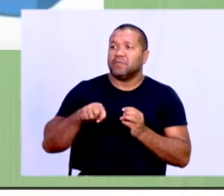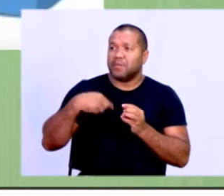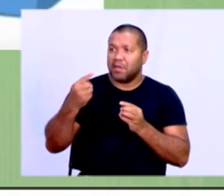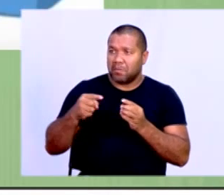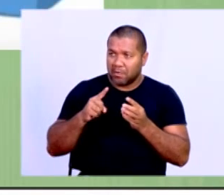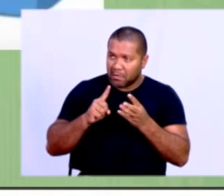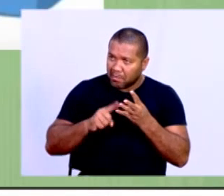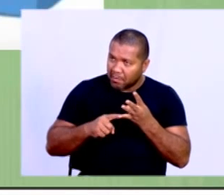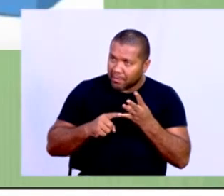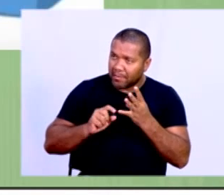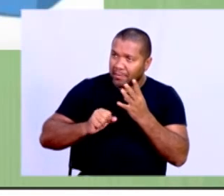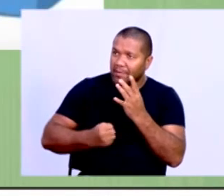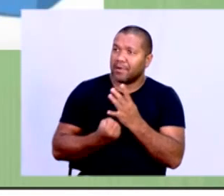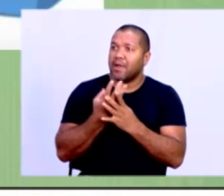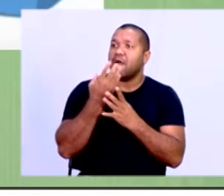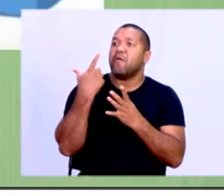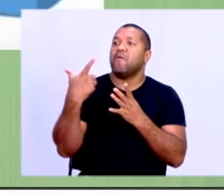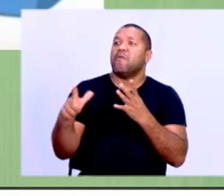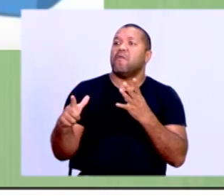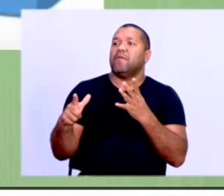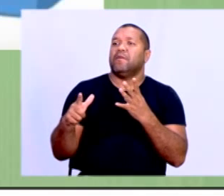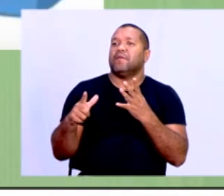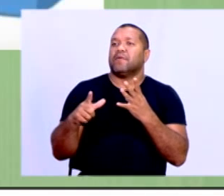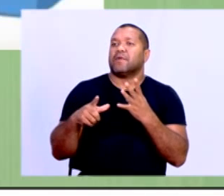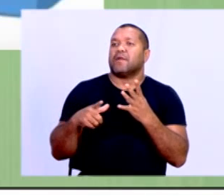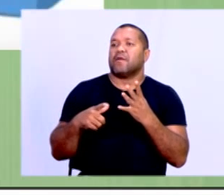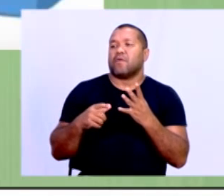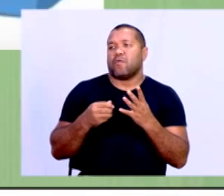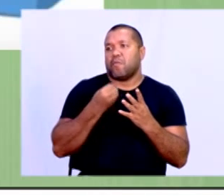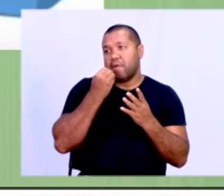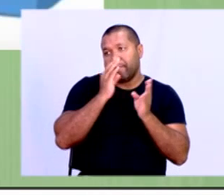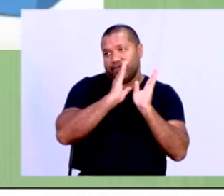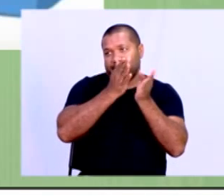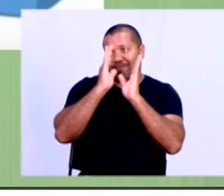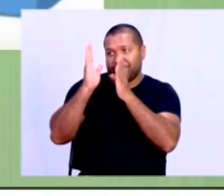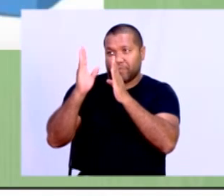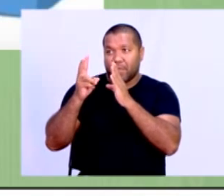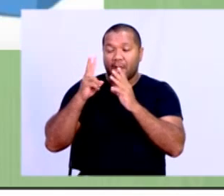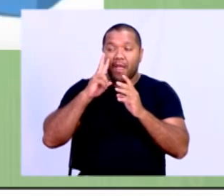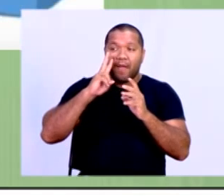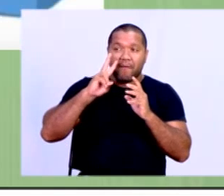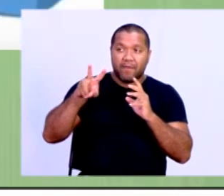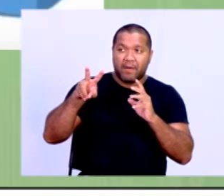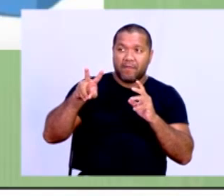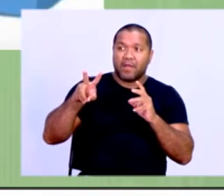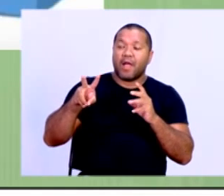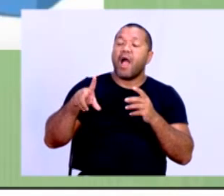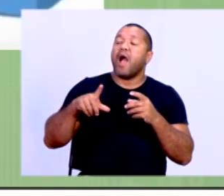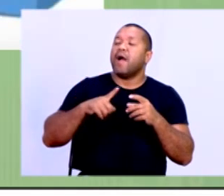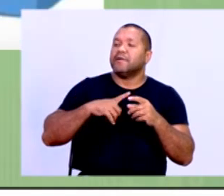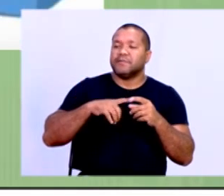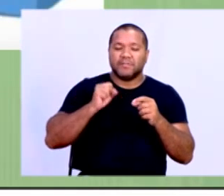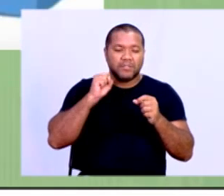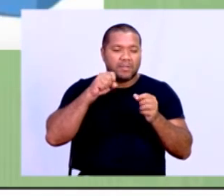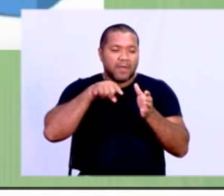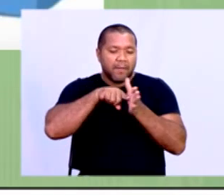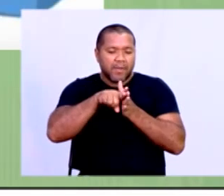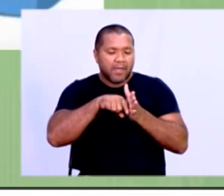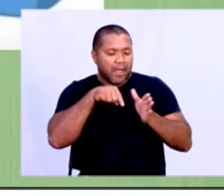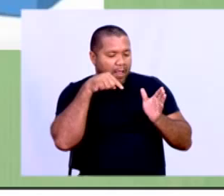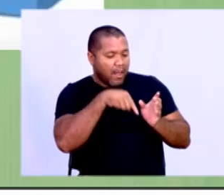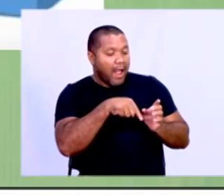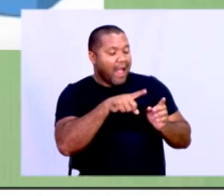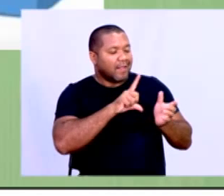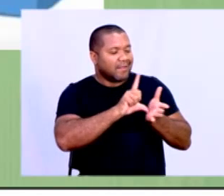outra funcionalidade para minha biblioteca, que é, como é uma biblioteca, verificar a disponibilidade